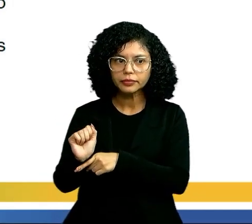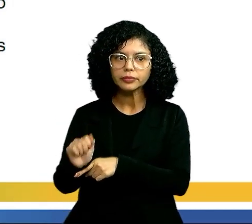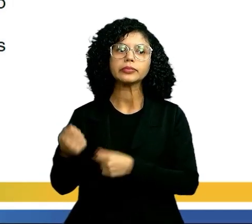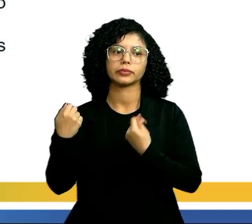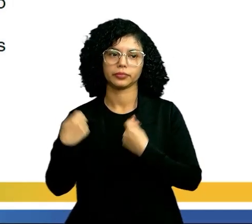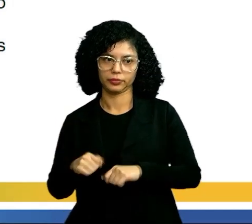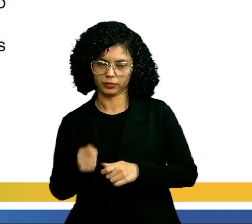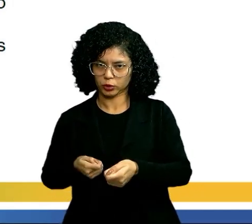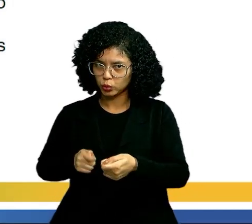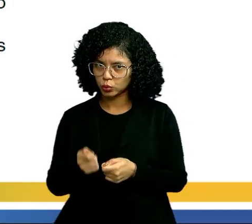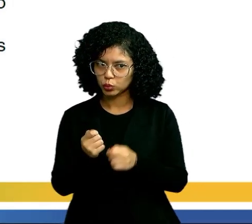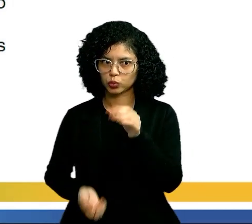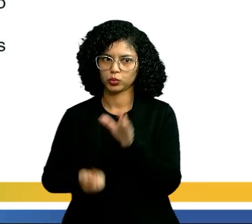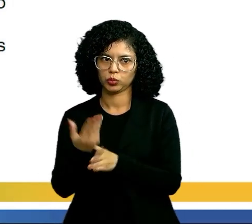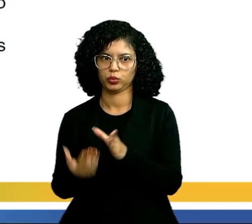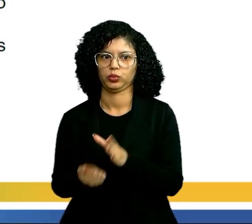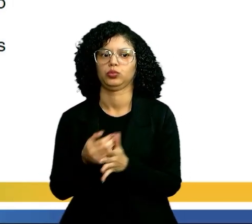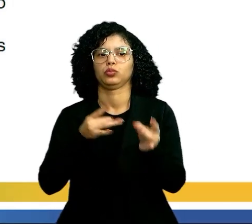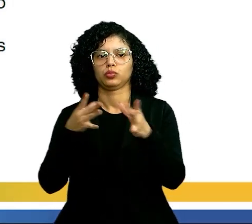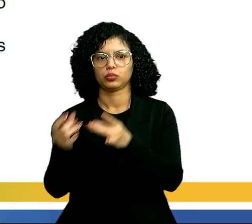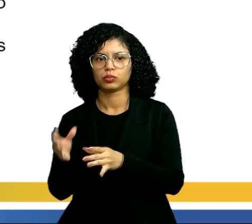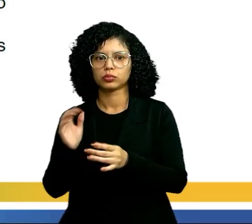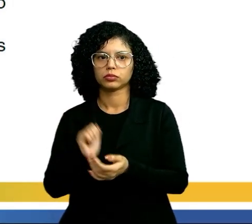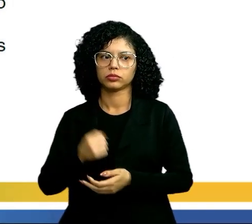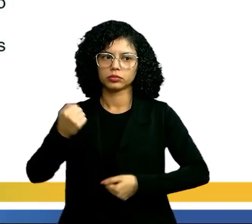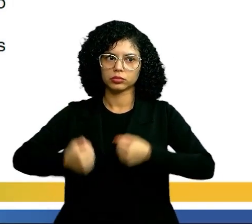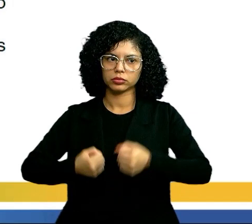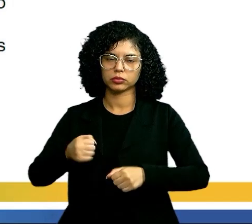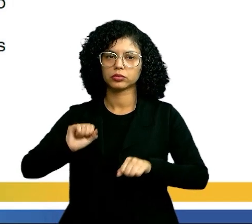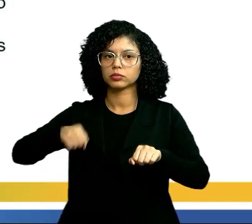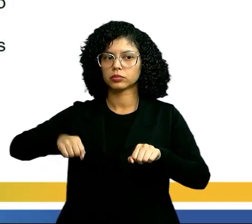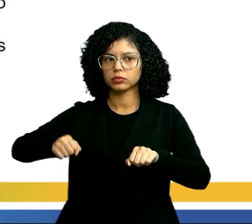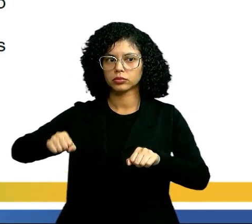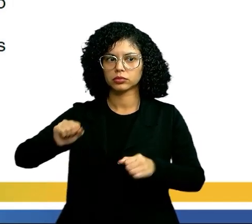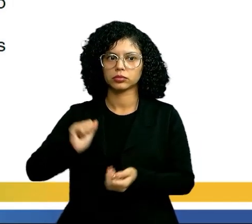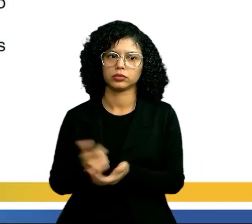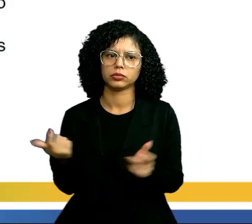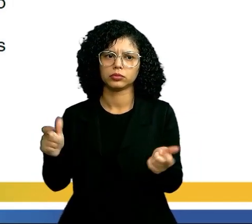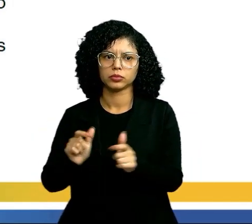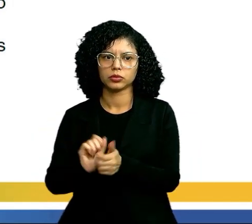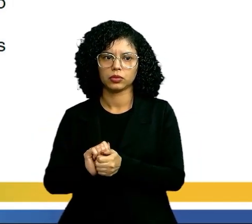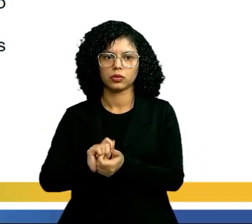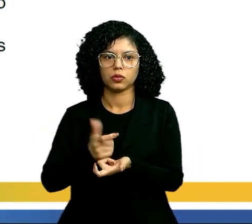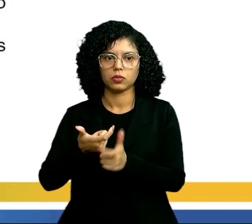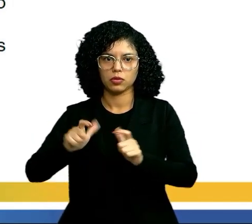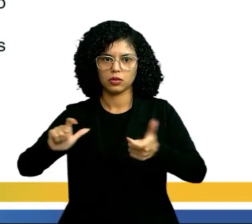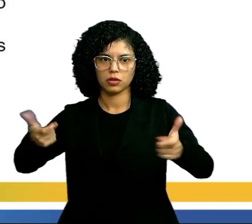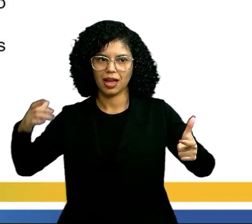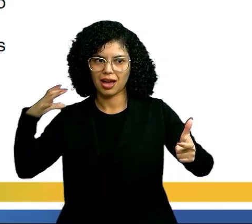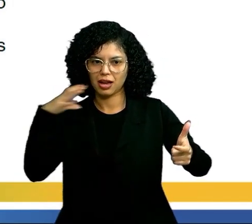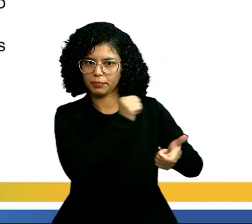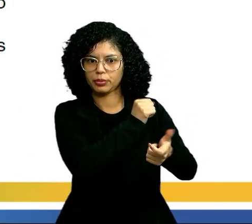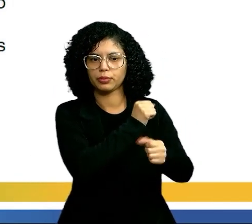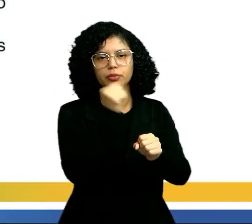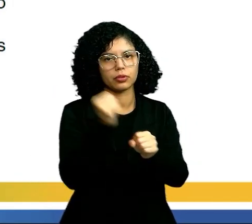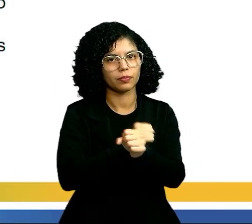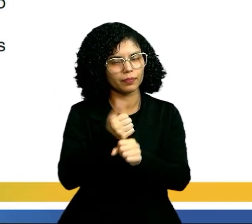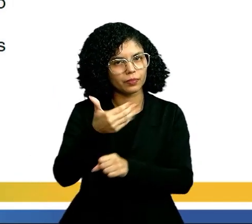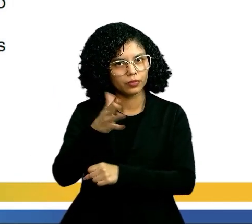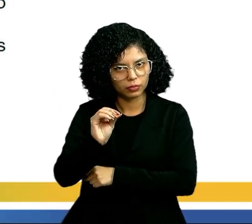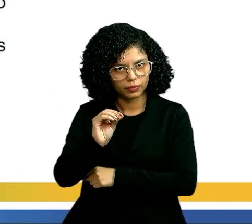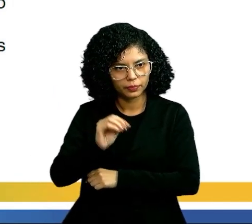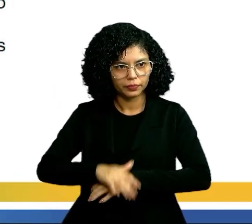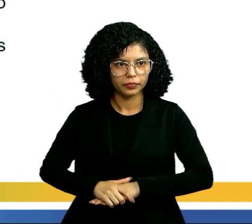Devem controlar a produção e venda da frota de automóveis e motocicletas para diminuir o crescimento vertiginoso dos últimos